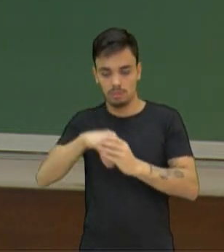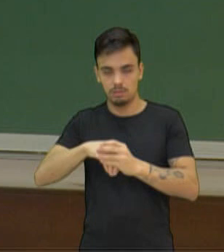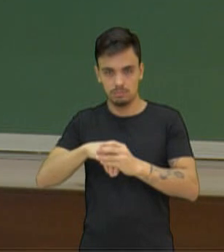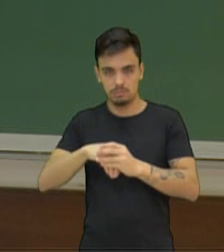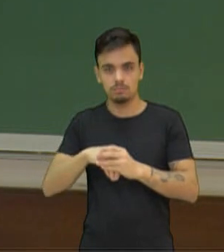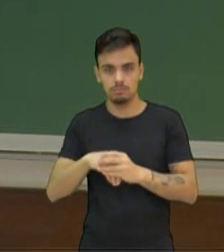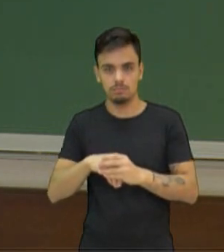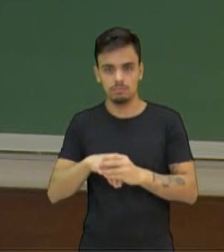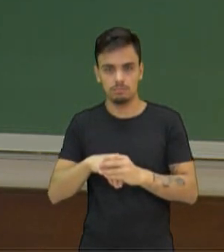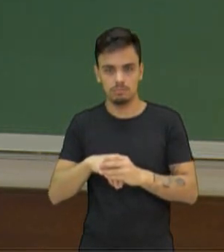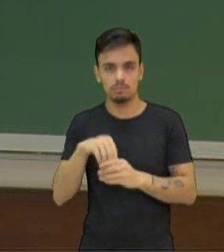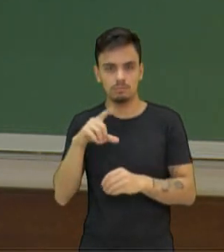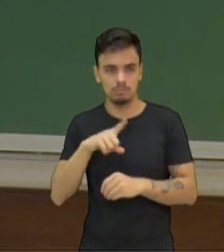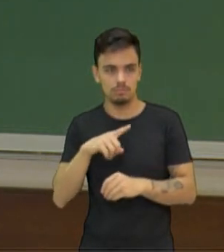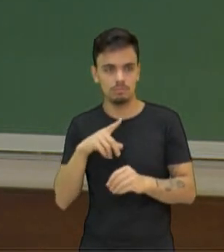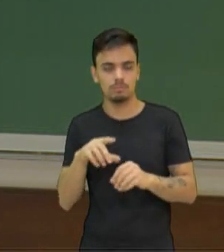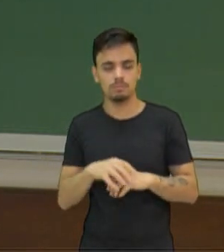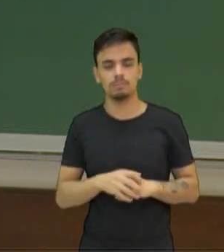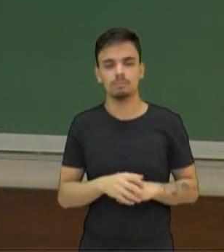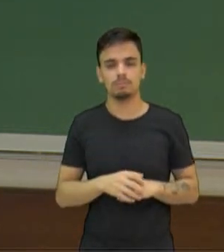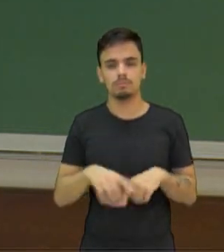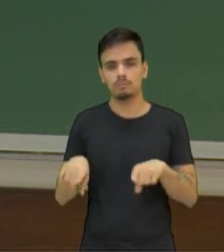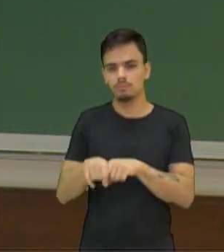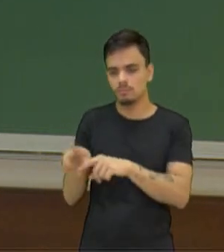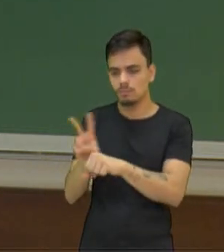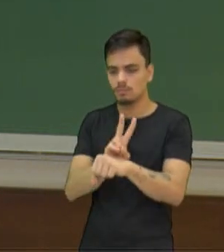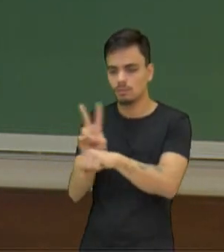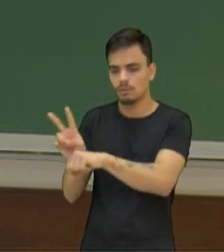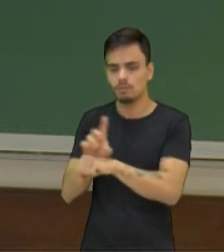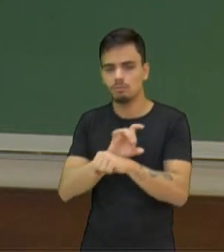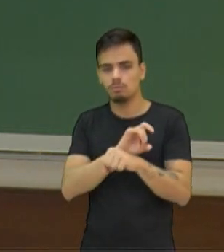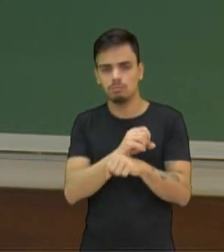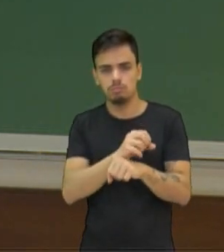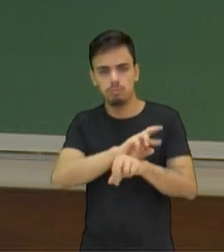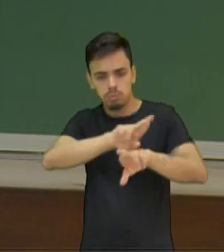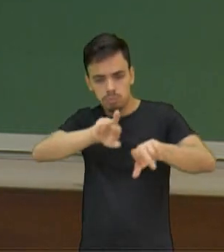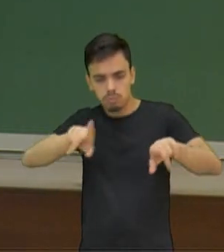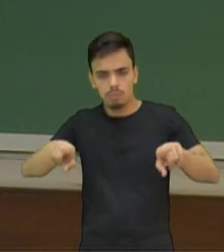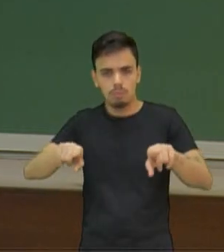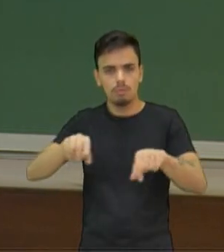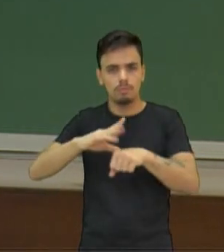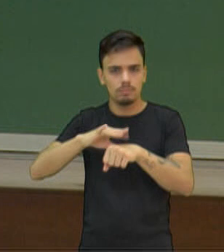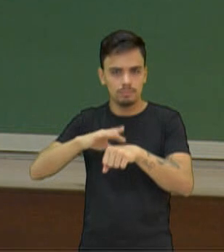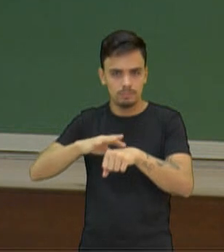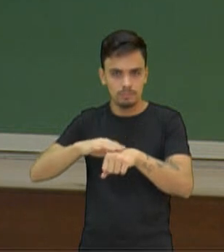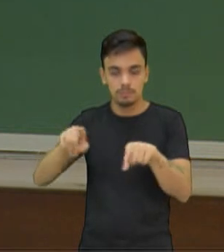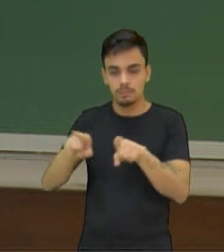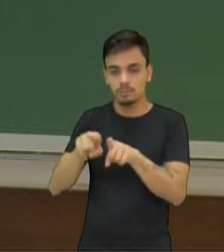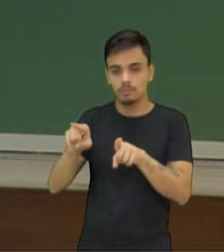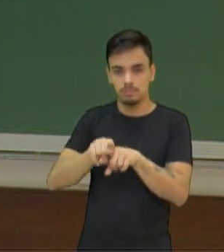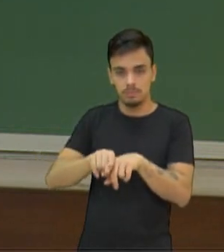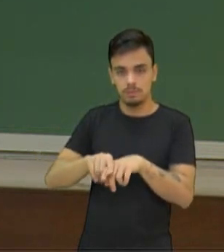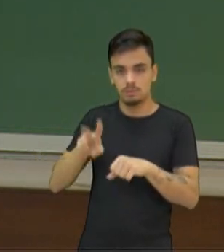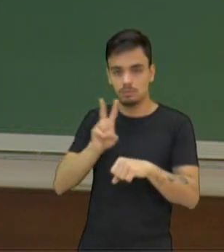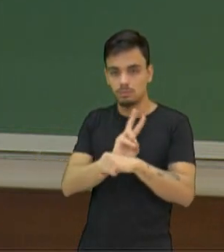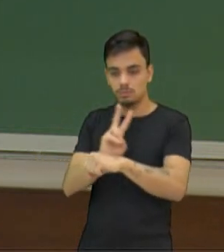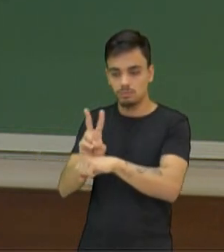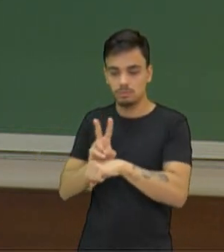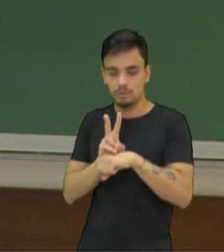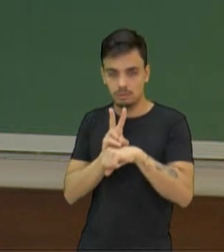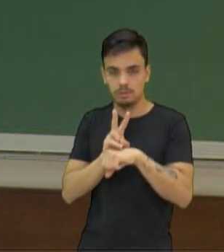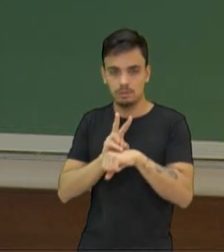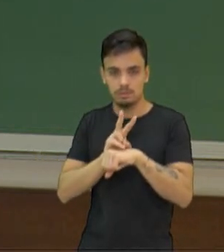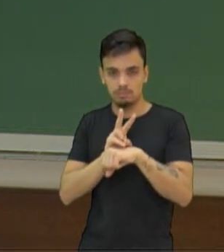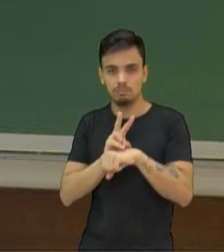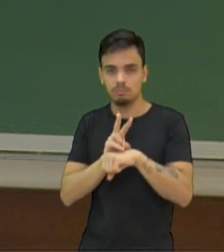né, já tem composto nele ali. Previne várias doenças, além de hidratar a criança, ou seja, tem uma certa quantidade de água ali naquele